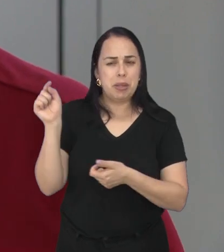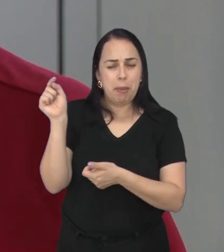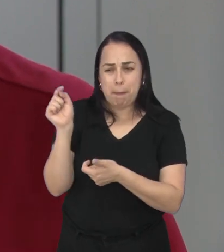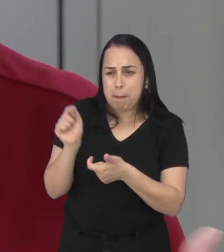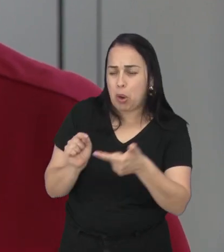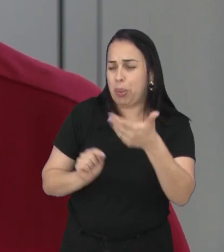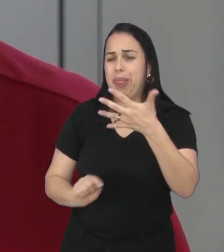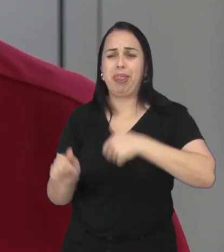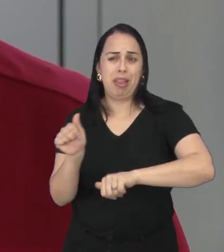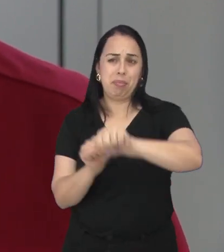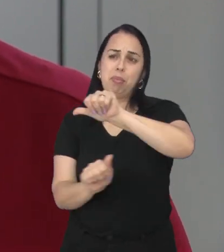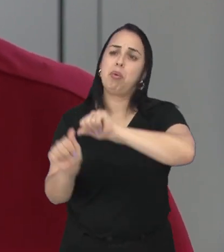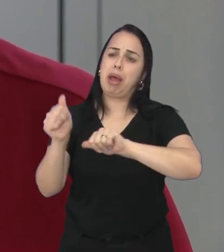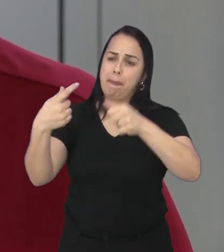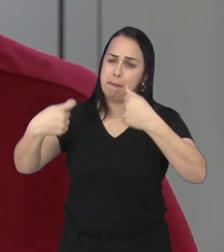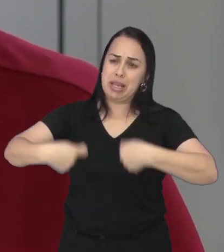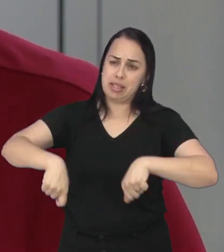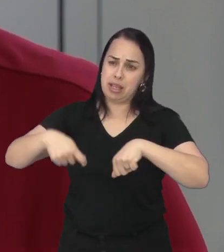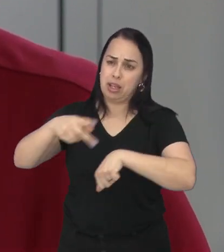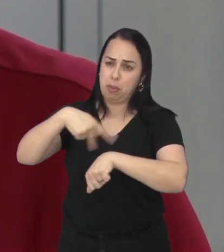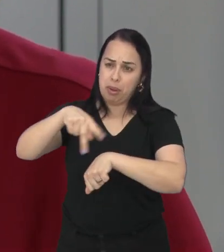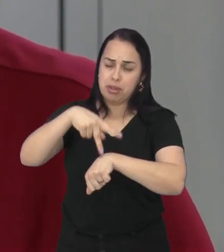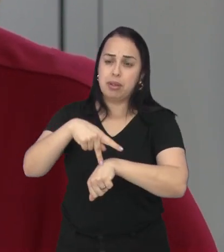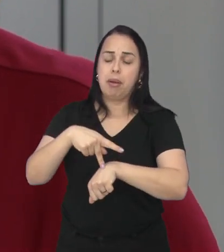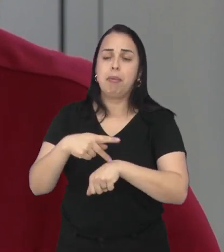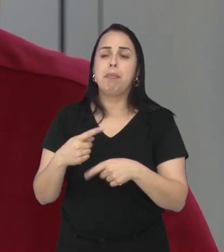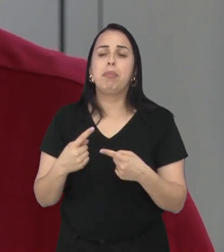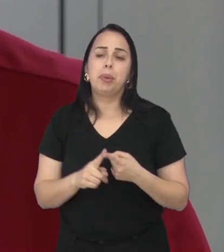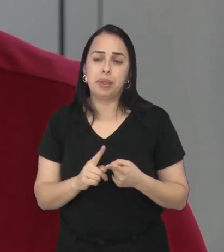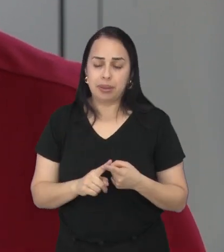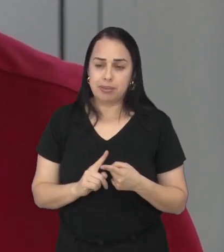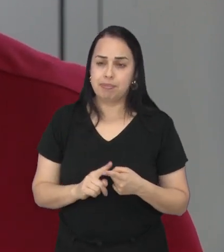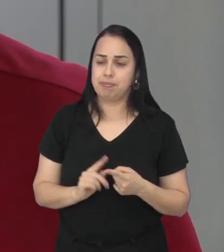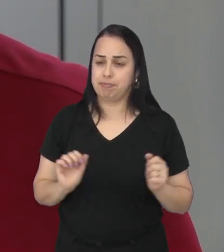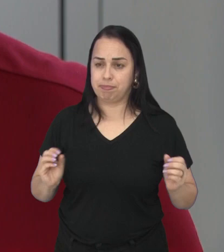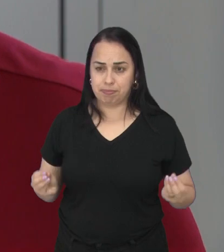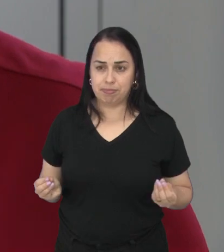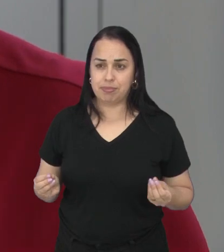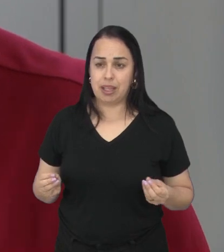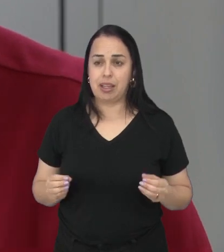renovar muita coisa no país, porque os próprios